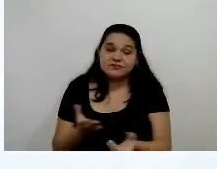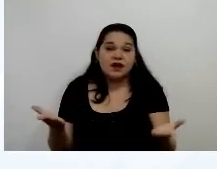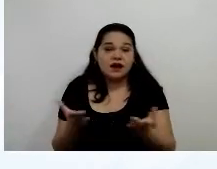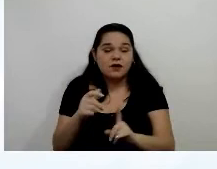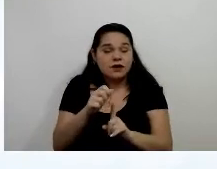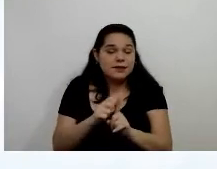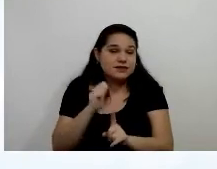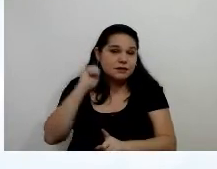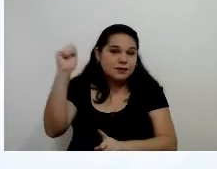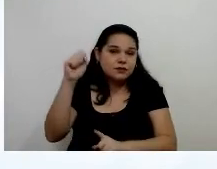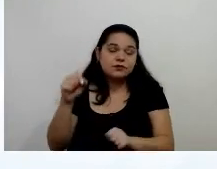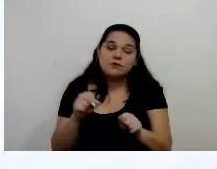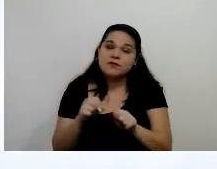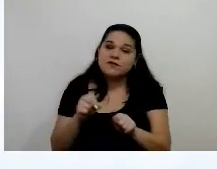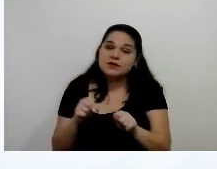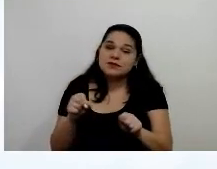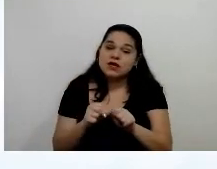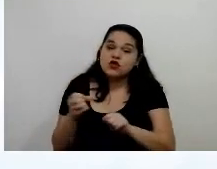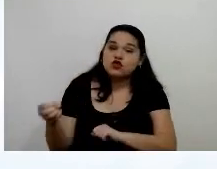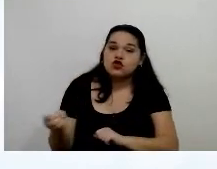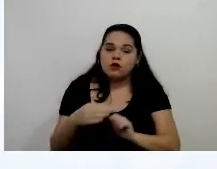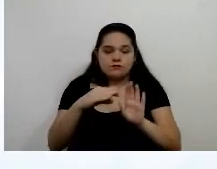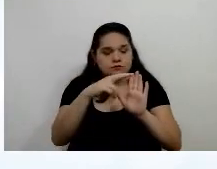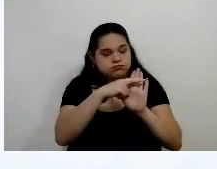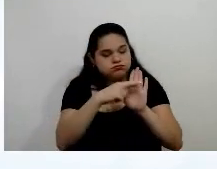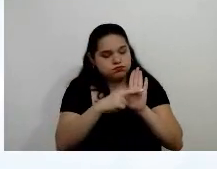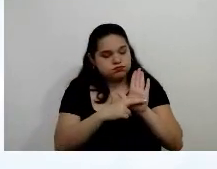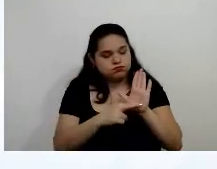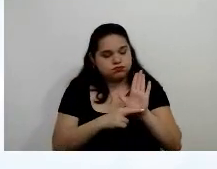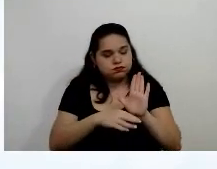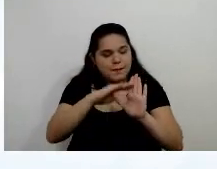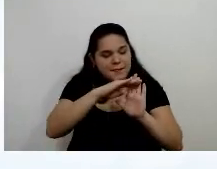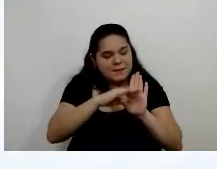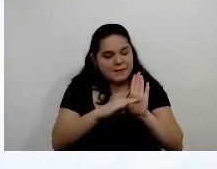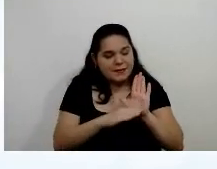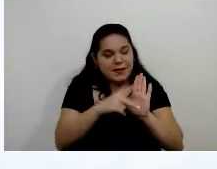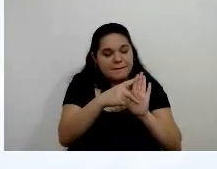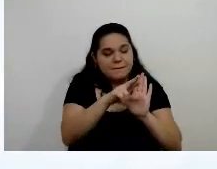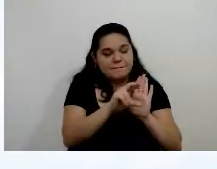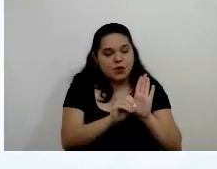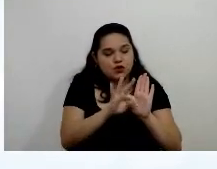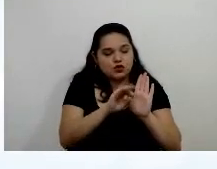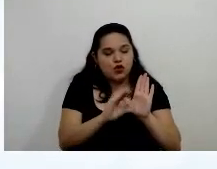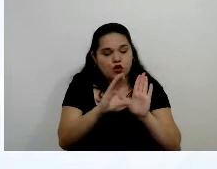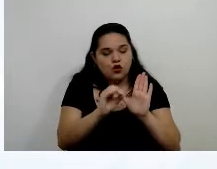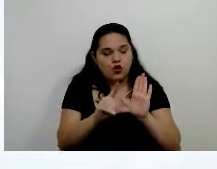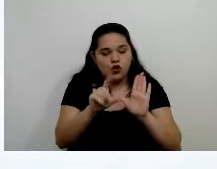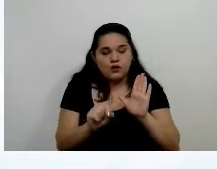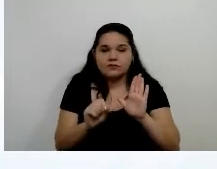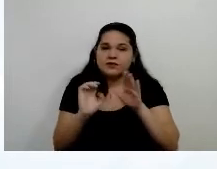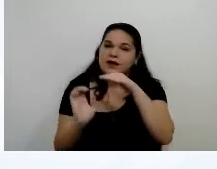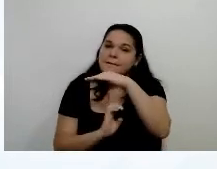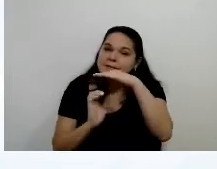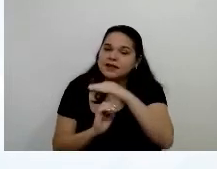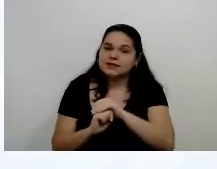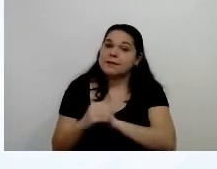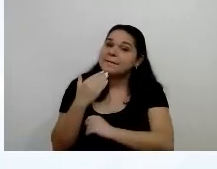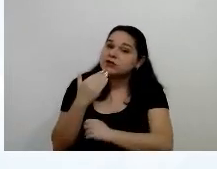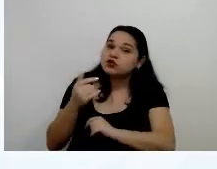como exigir das empresas uma testagem mensal dos seus trabalhadores.